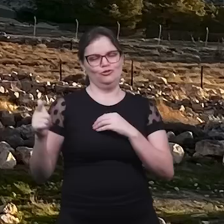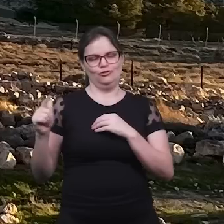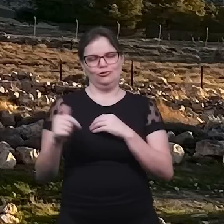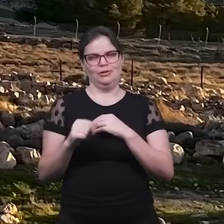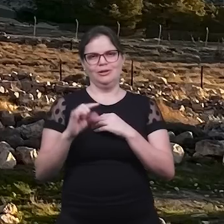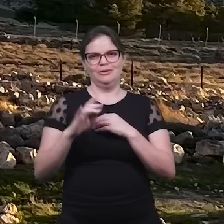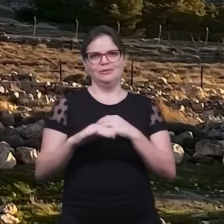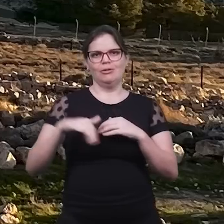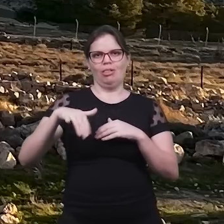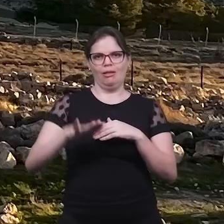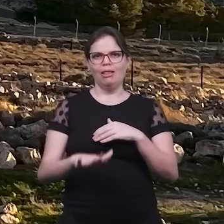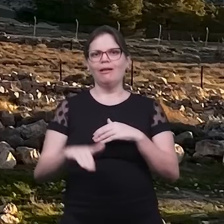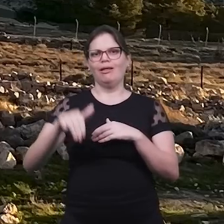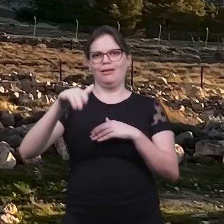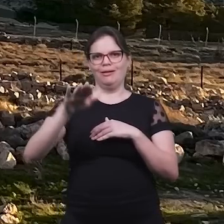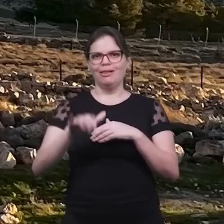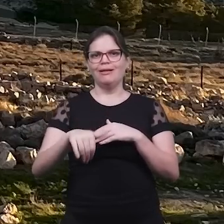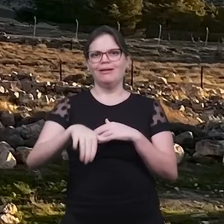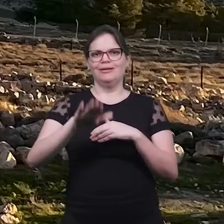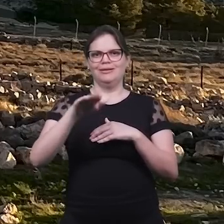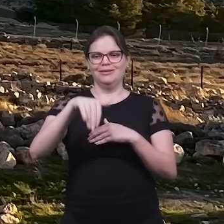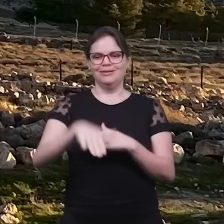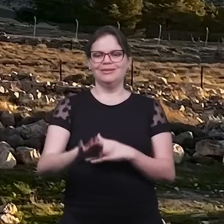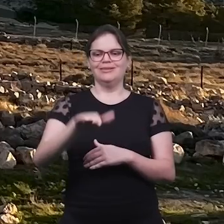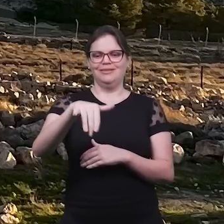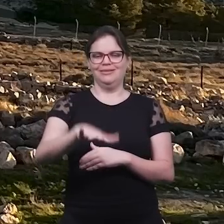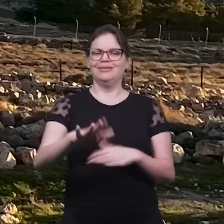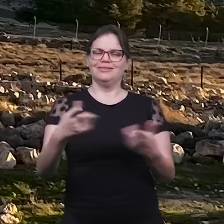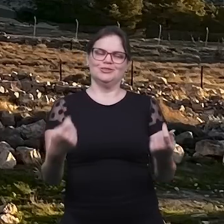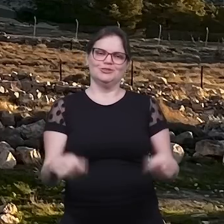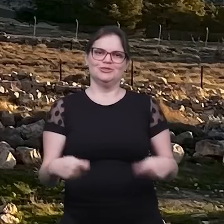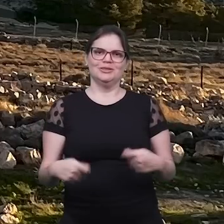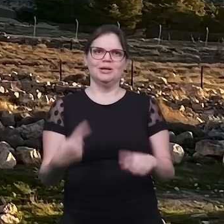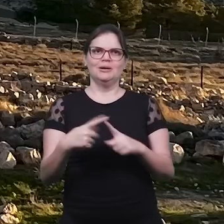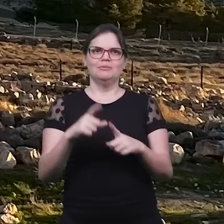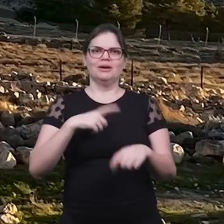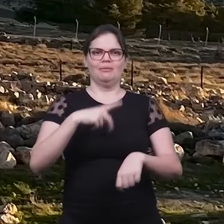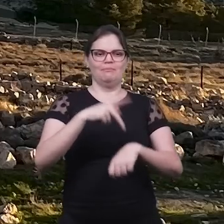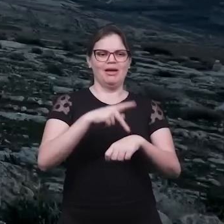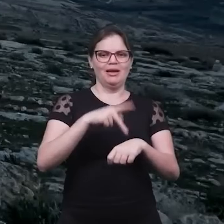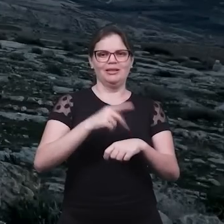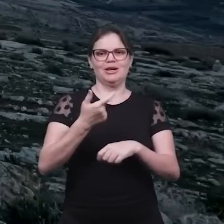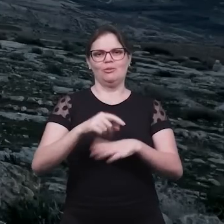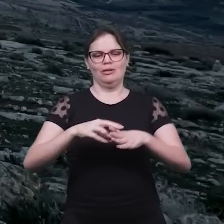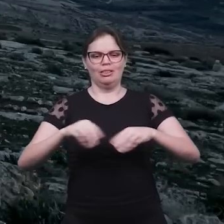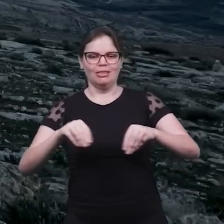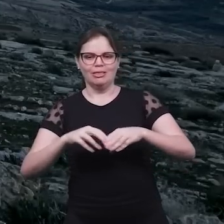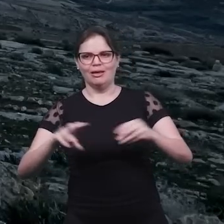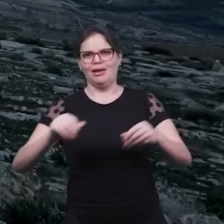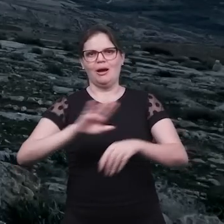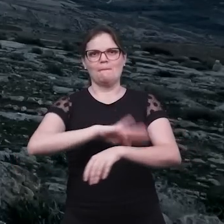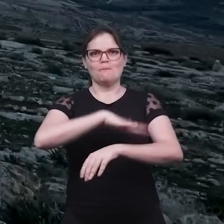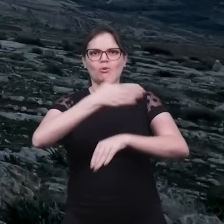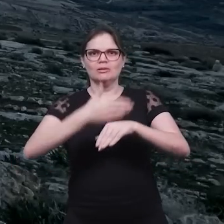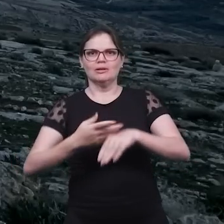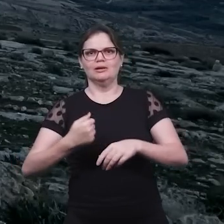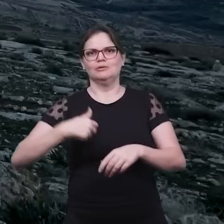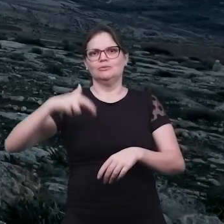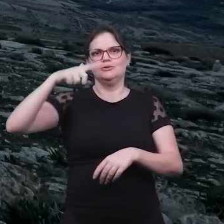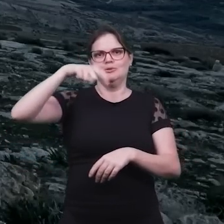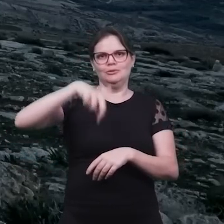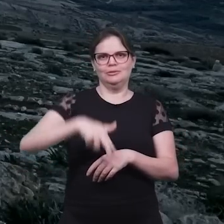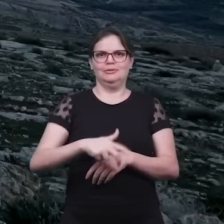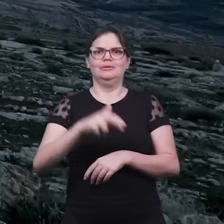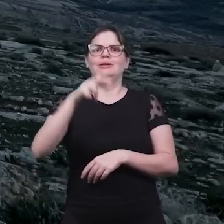saber mais ou menos o que o povo teria enfrentado, né? Uma região bem montanhosa. Então tem